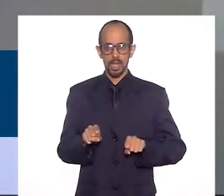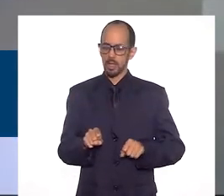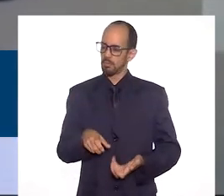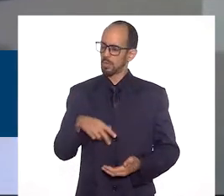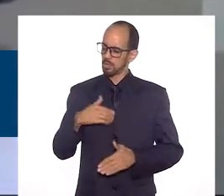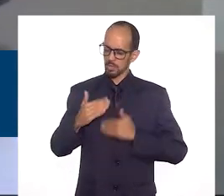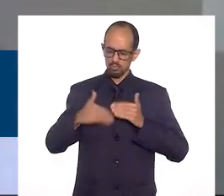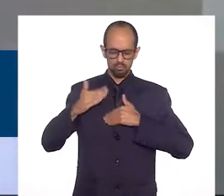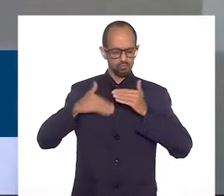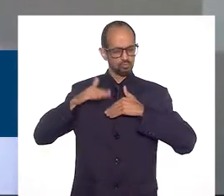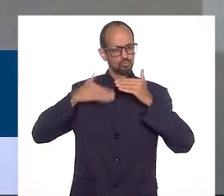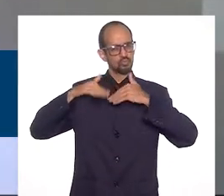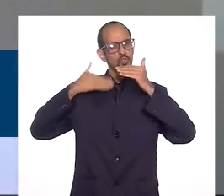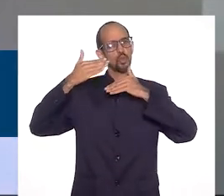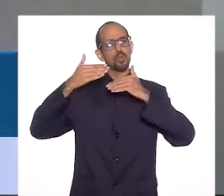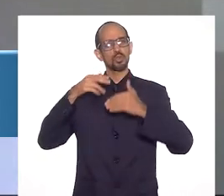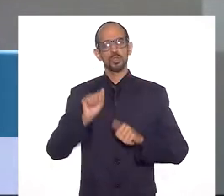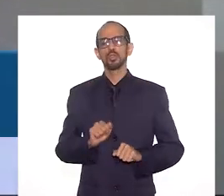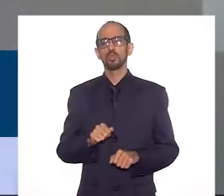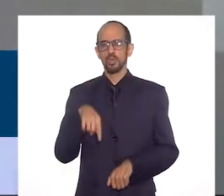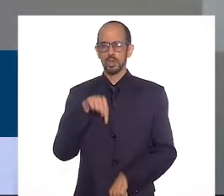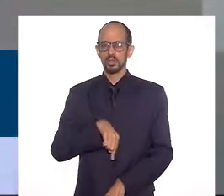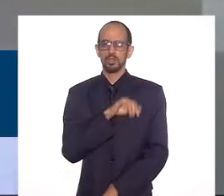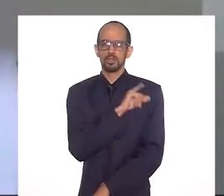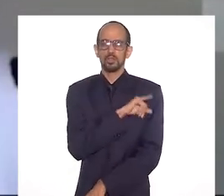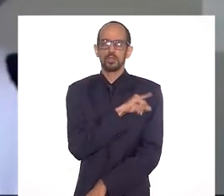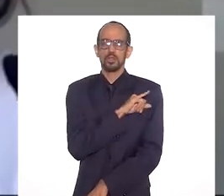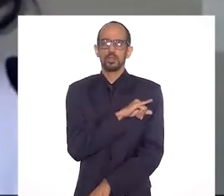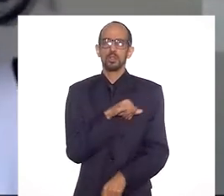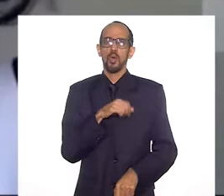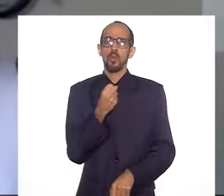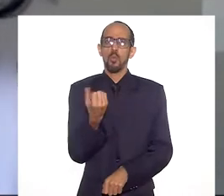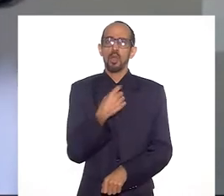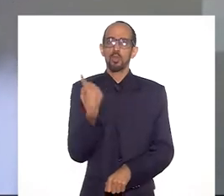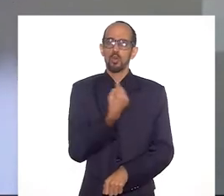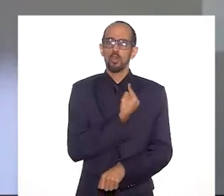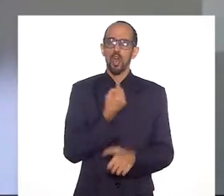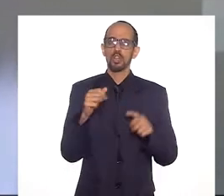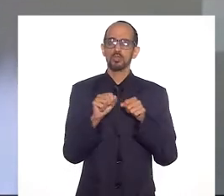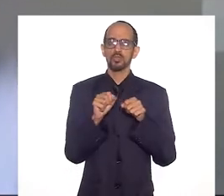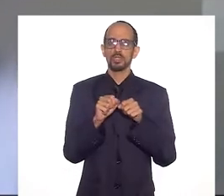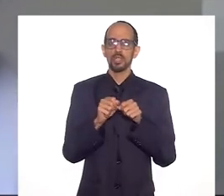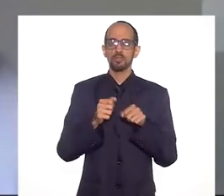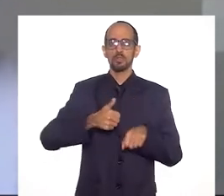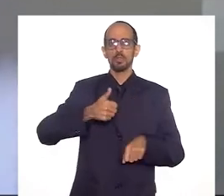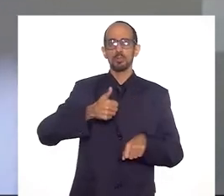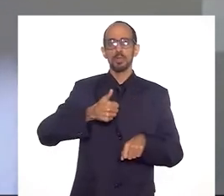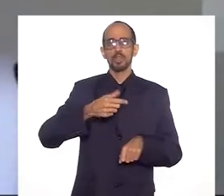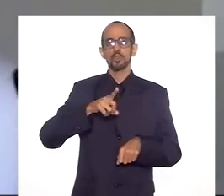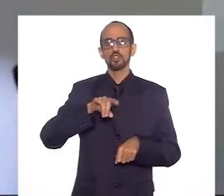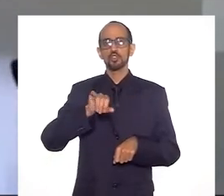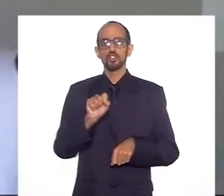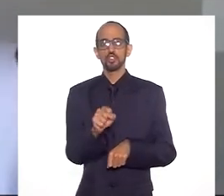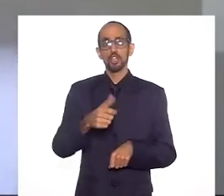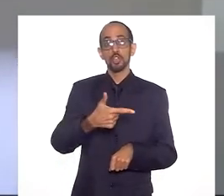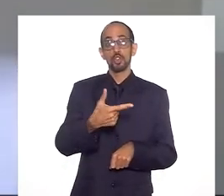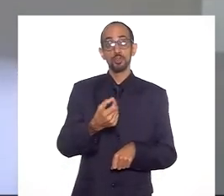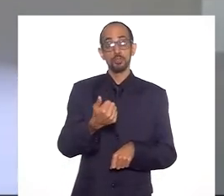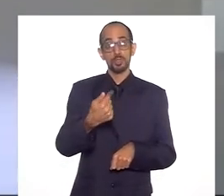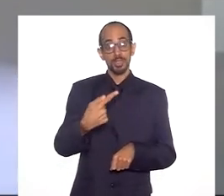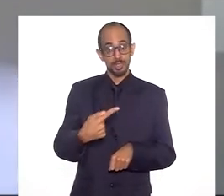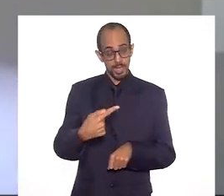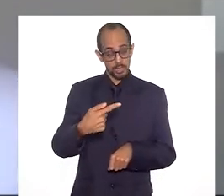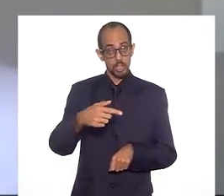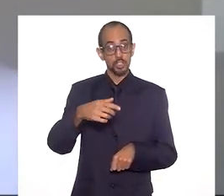em constante evolução, está crescendo muito. Quando a gente fez o nosso primeiro guia lá em 2017, a gente já